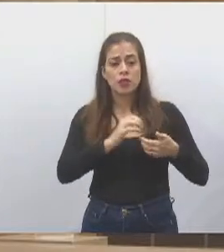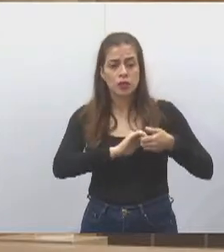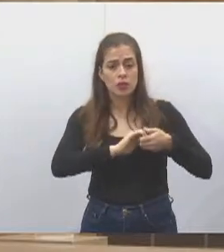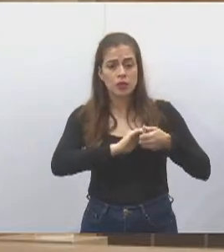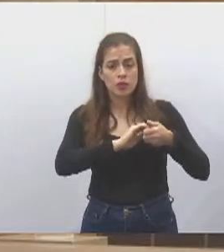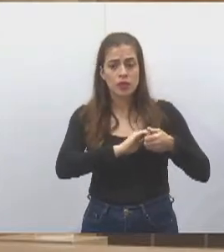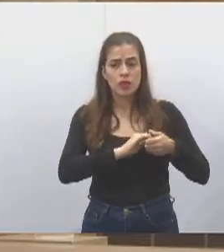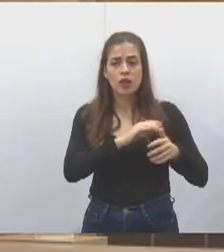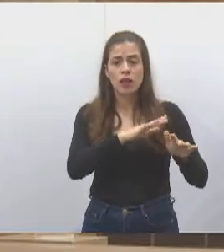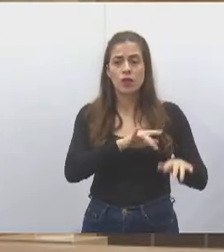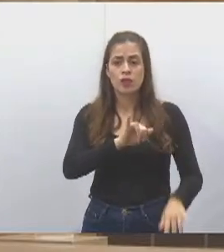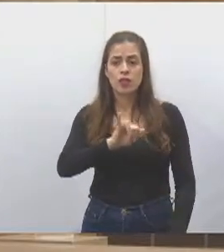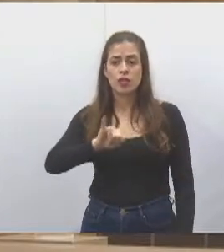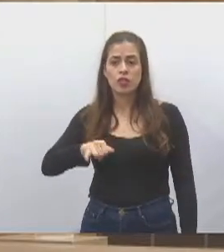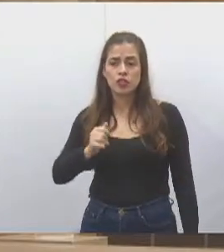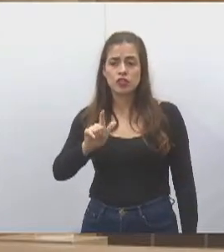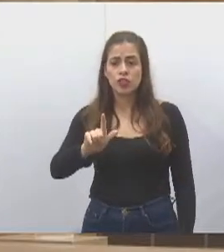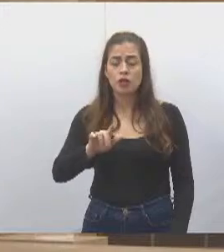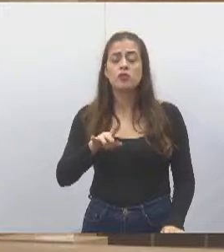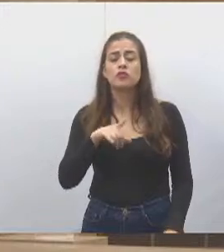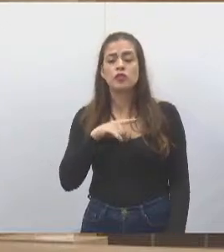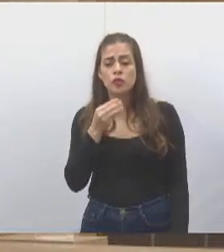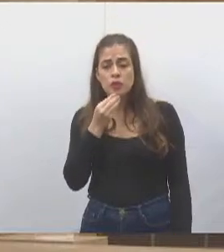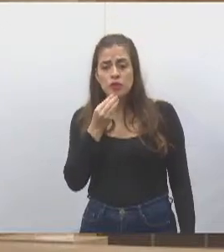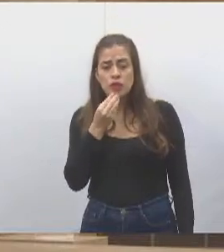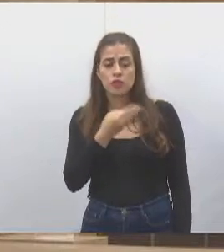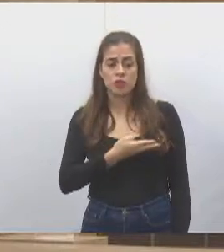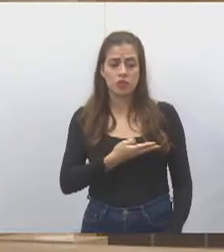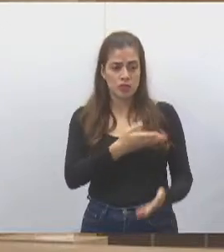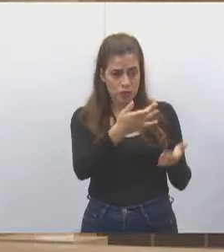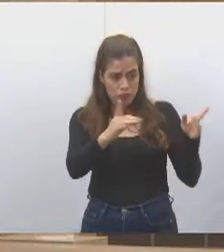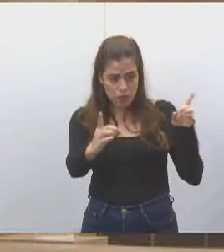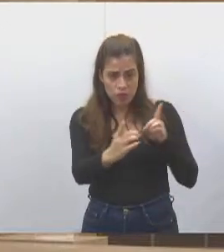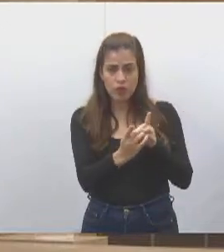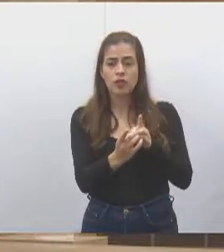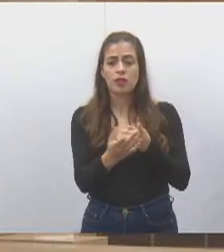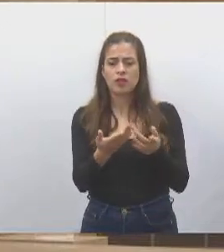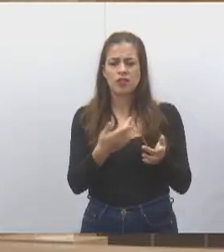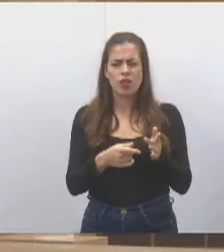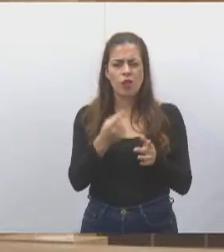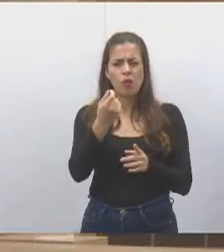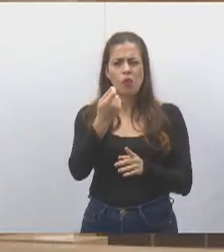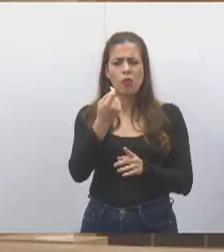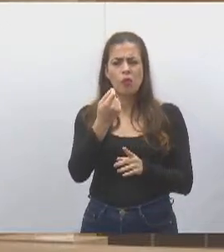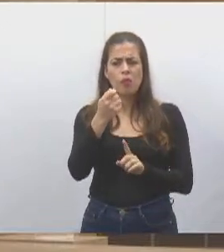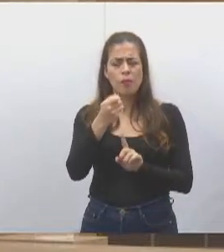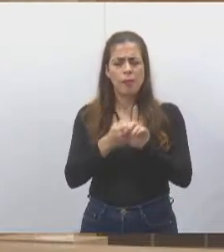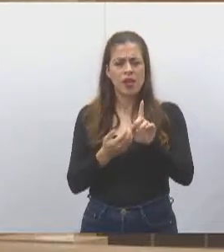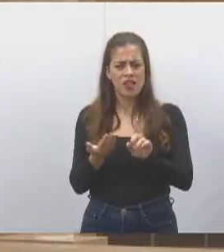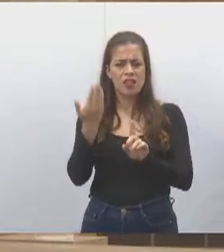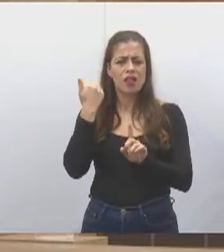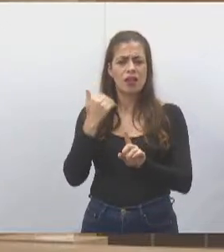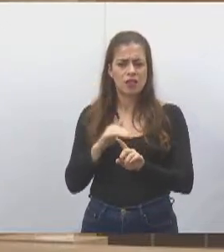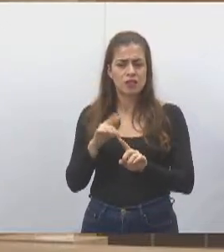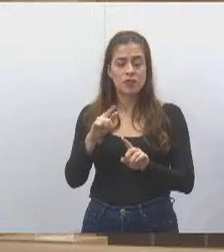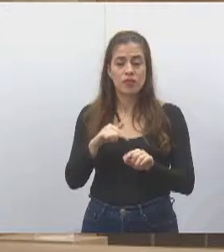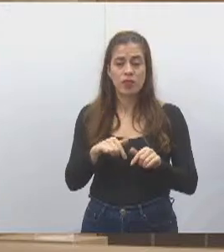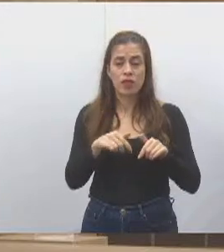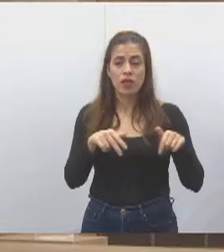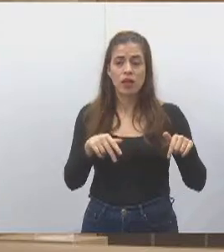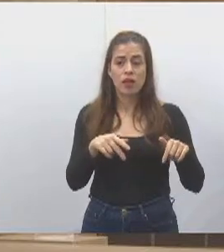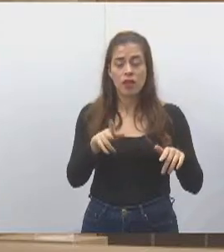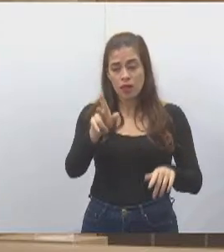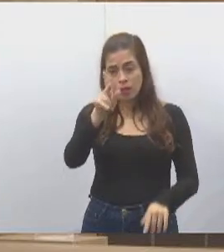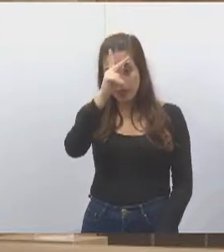alguns amigos aqui, eu tive a oportunidade de encontrar com vocês, acho que um mês atrás, vocês estavam lá na